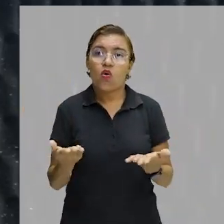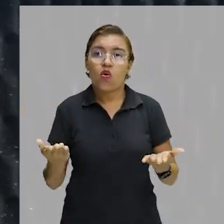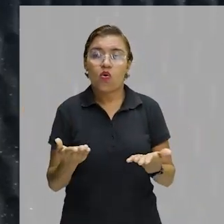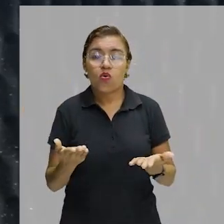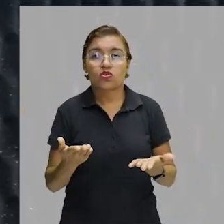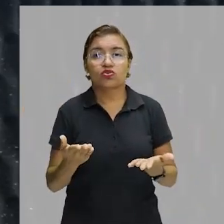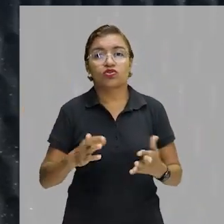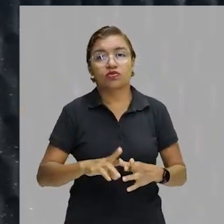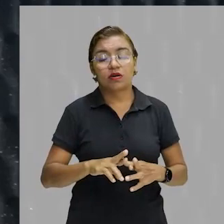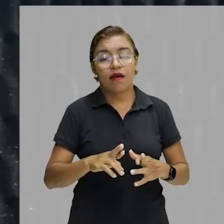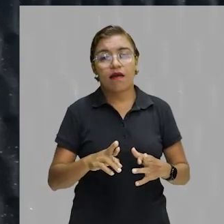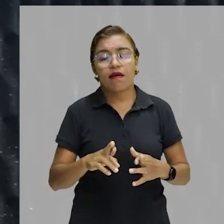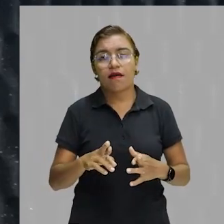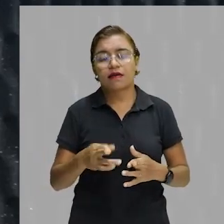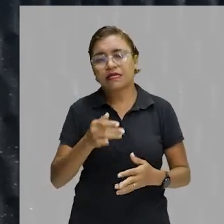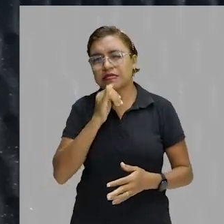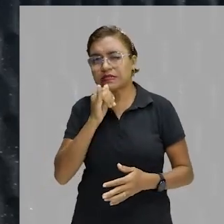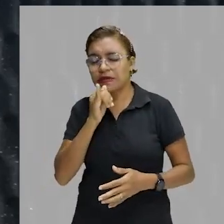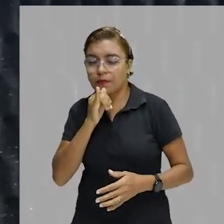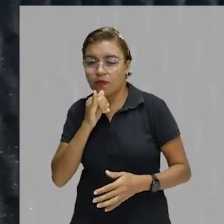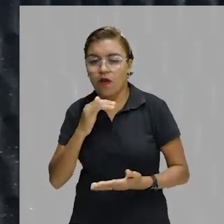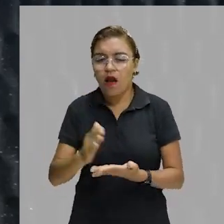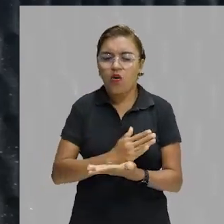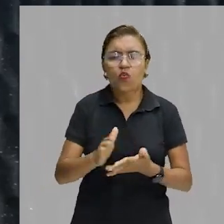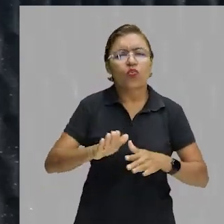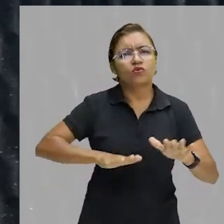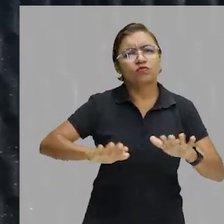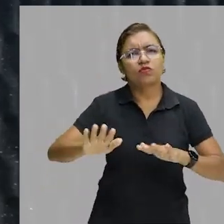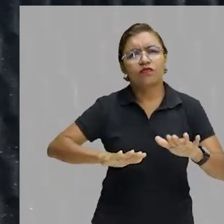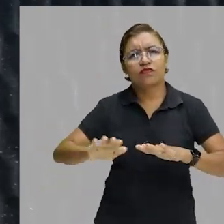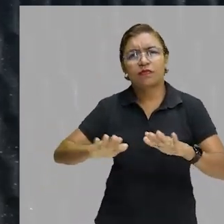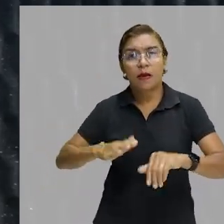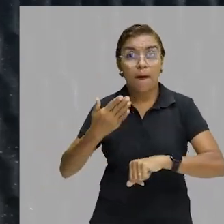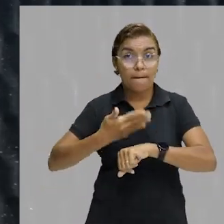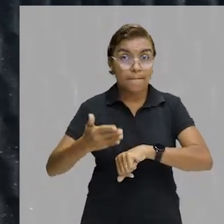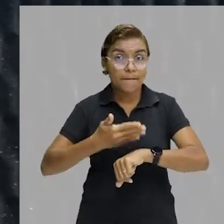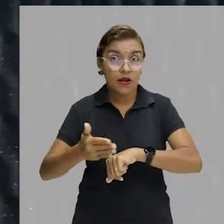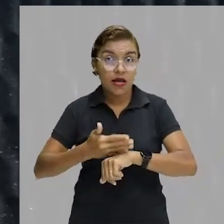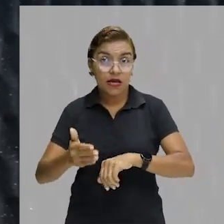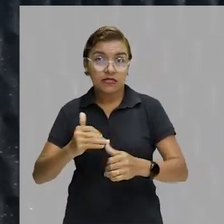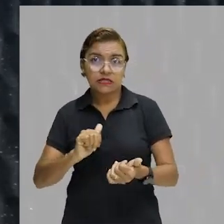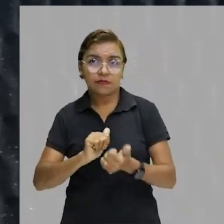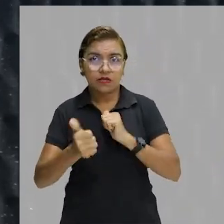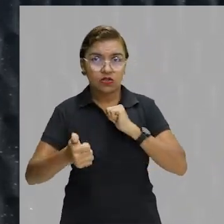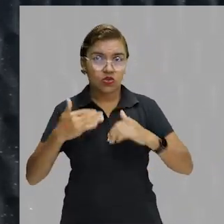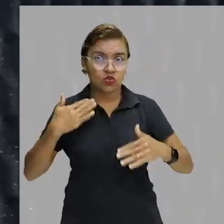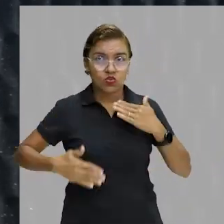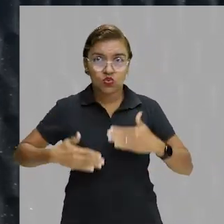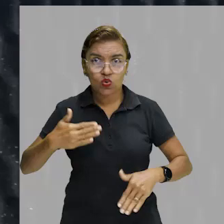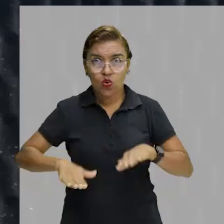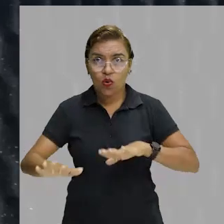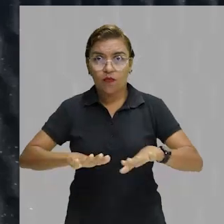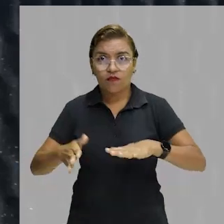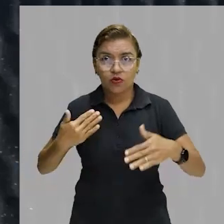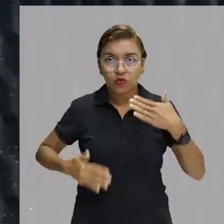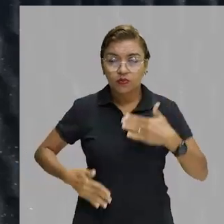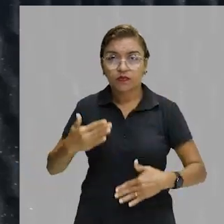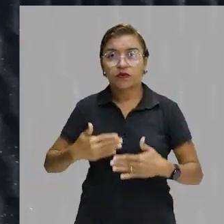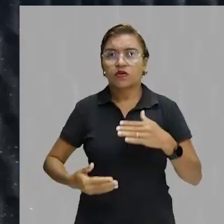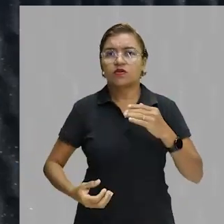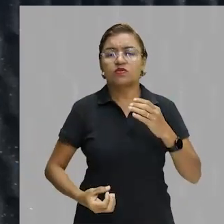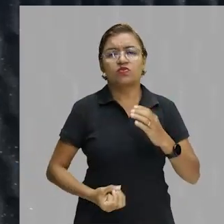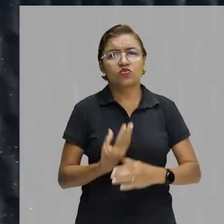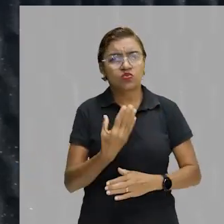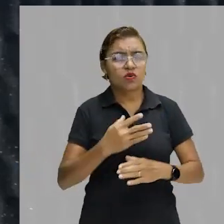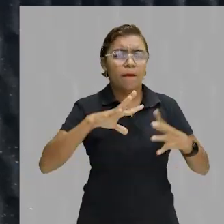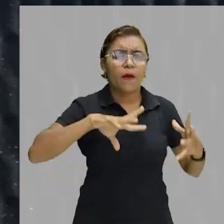conectado. Então, alguns movimentos, algumas práticas esportivas, movimentos corporais, vão surgindo em todos os lugares